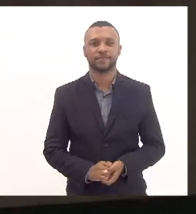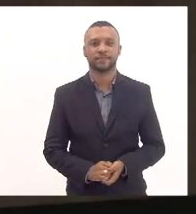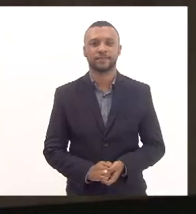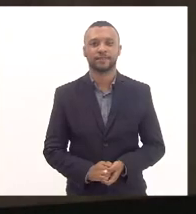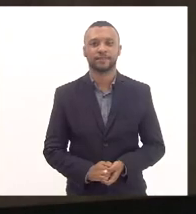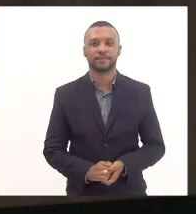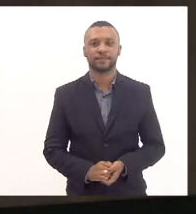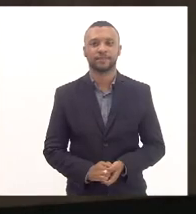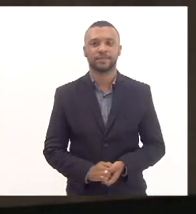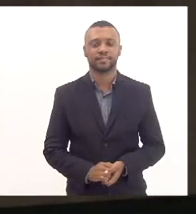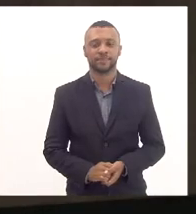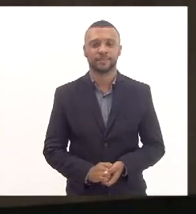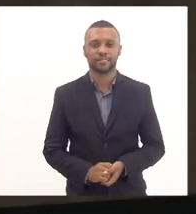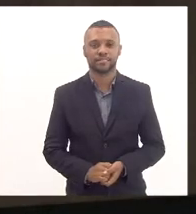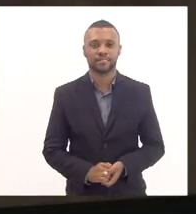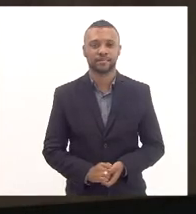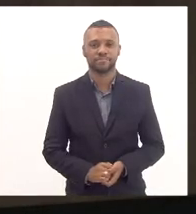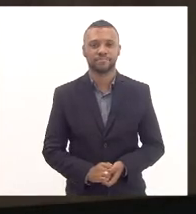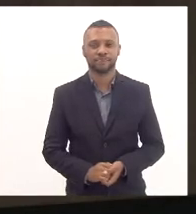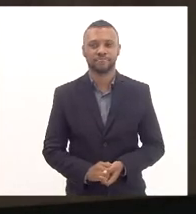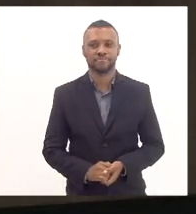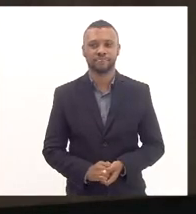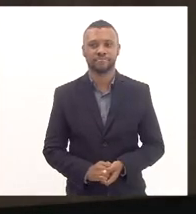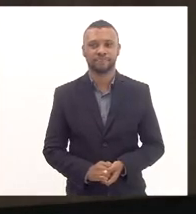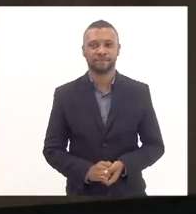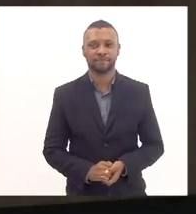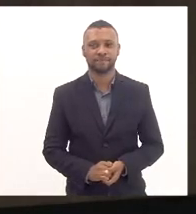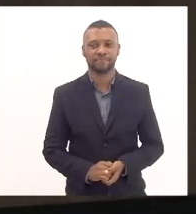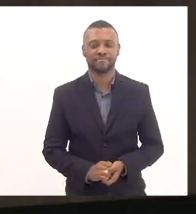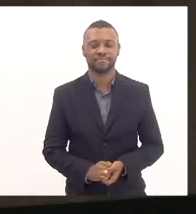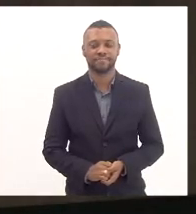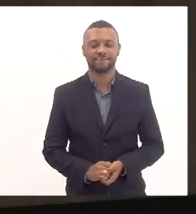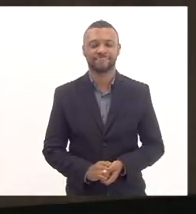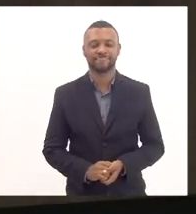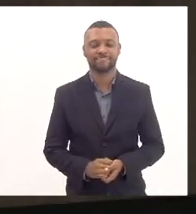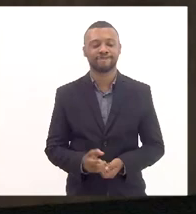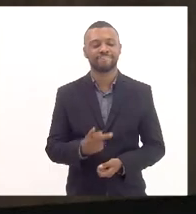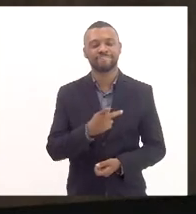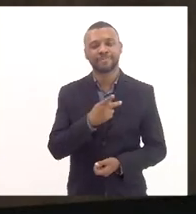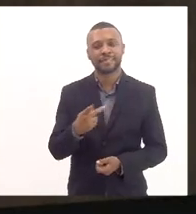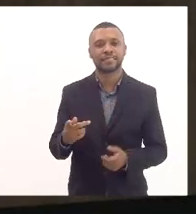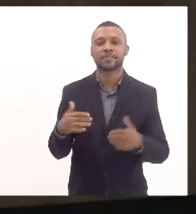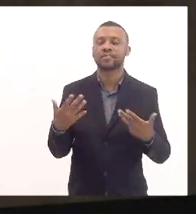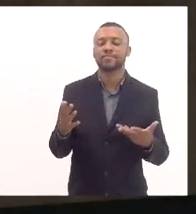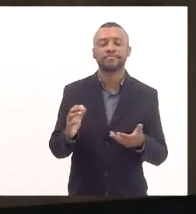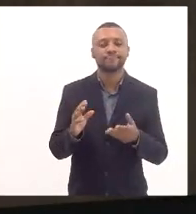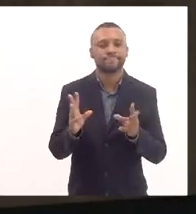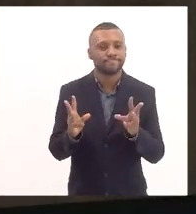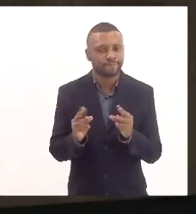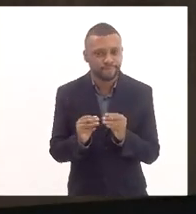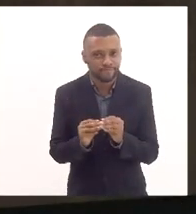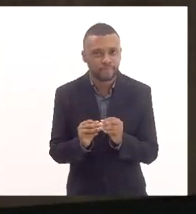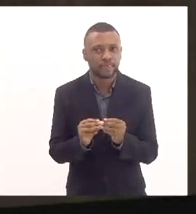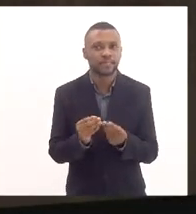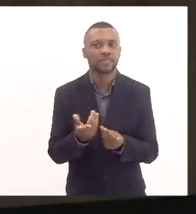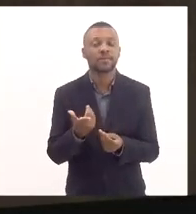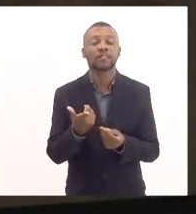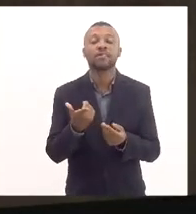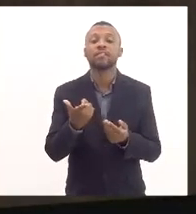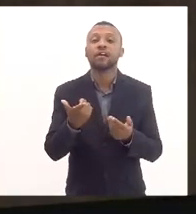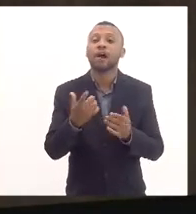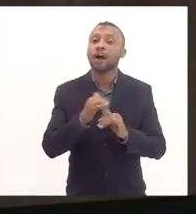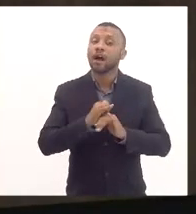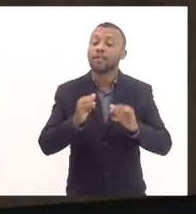E aí E aí o seu presidente eu queria e até